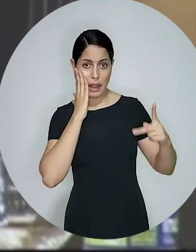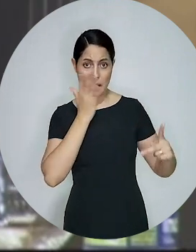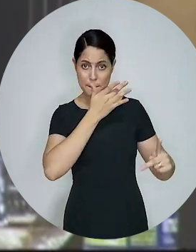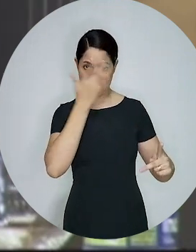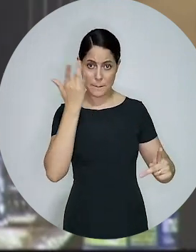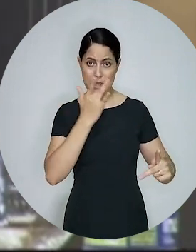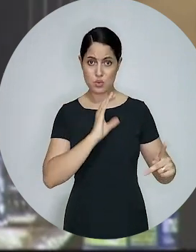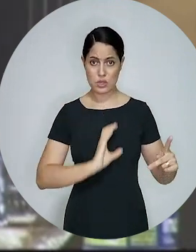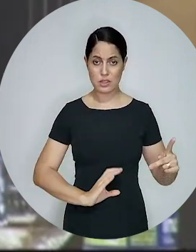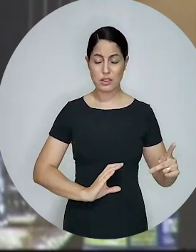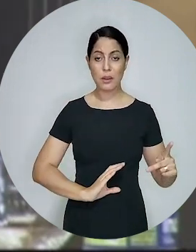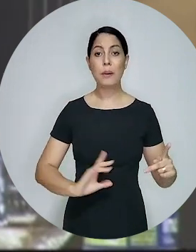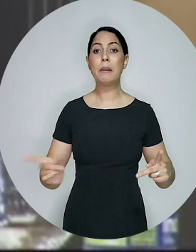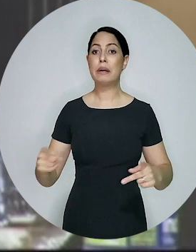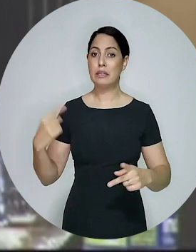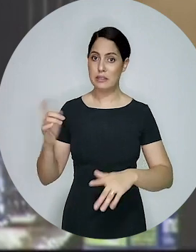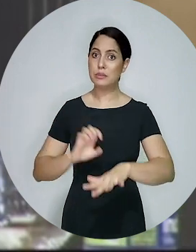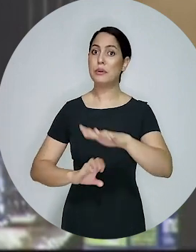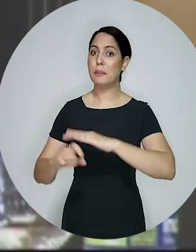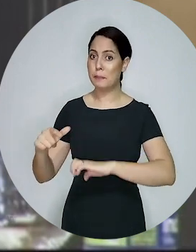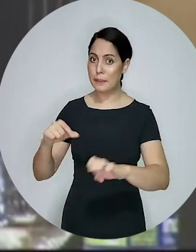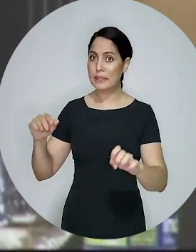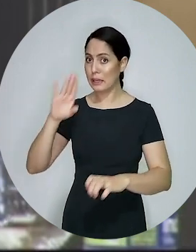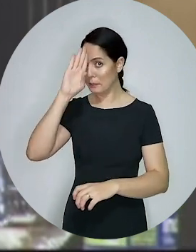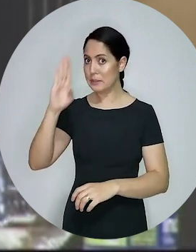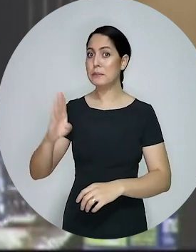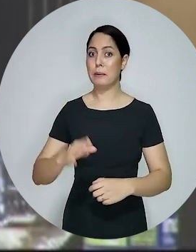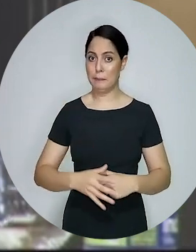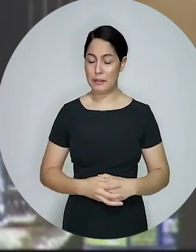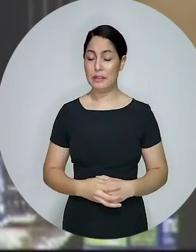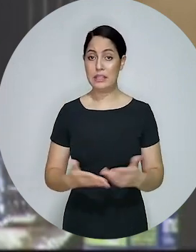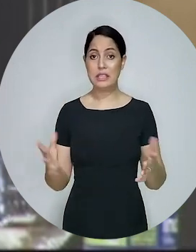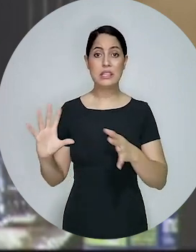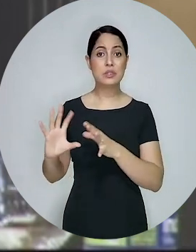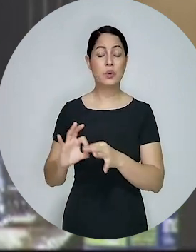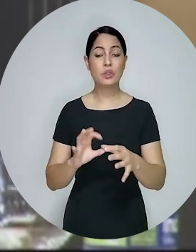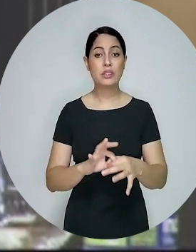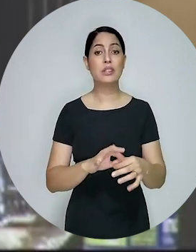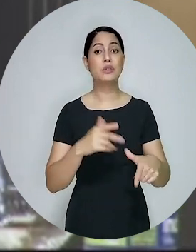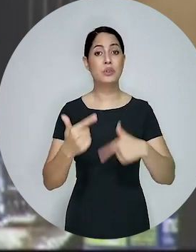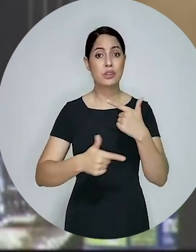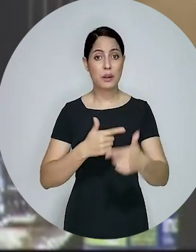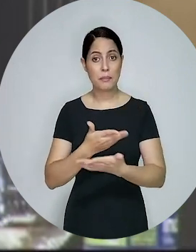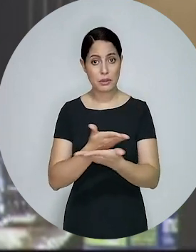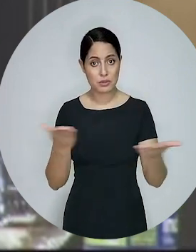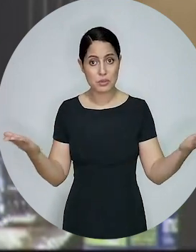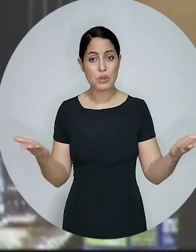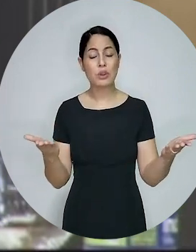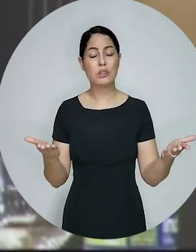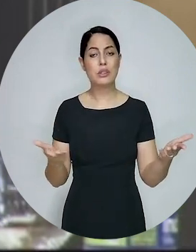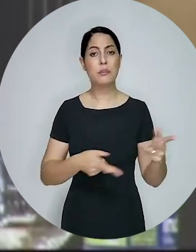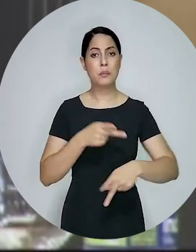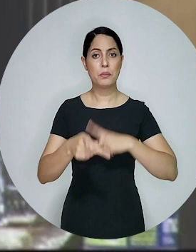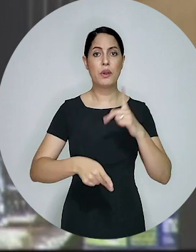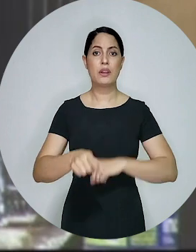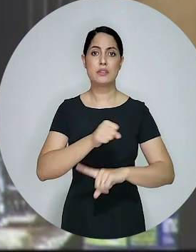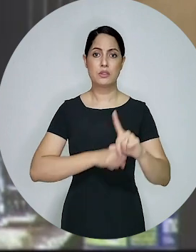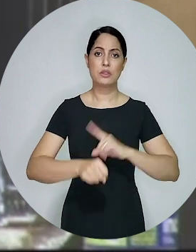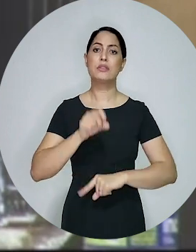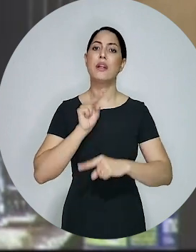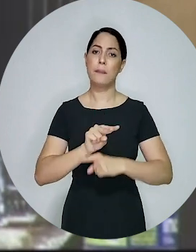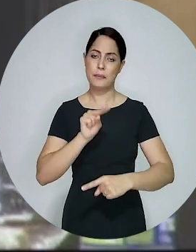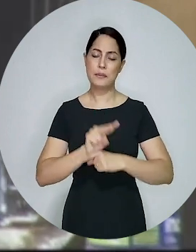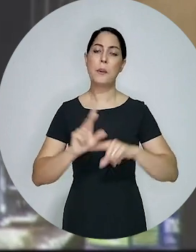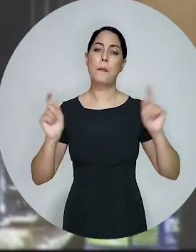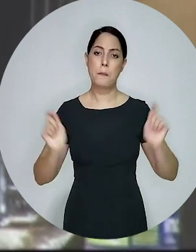dispendiosos não só para o cidadão, mas para o empresário, sobretudo para o empresário, e é através do trabalho dos senhores que a